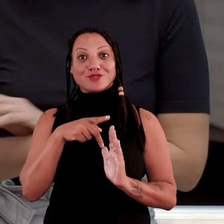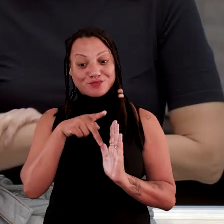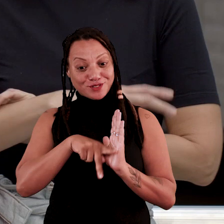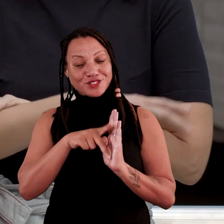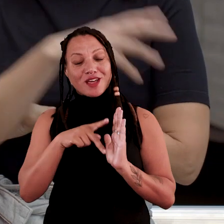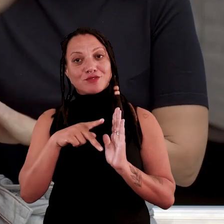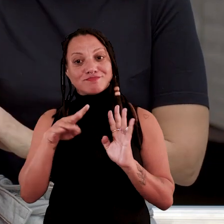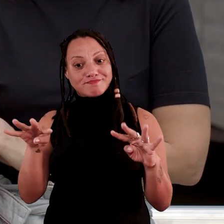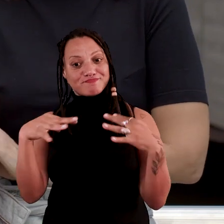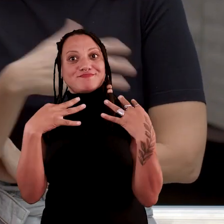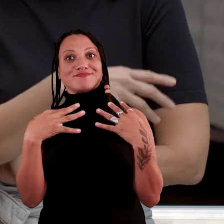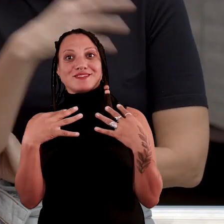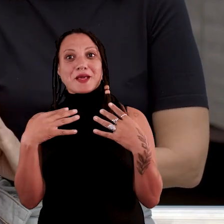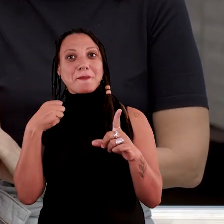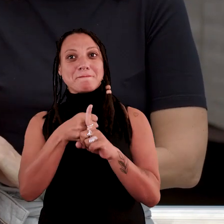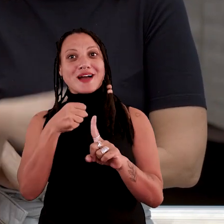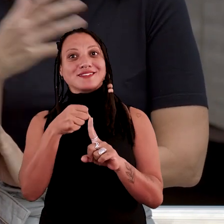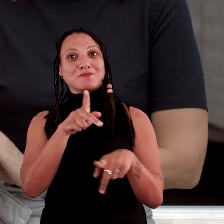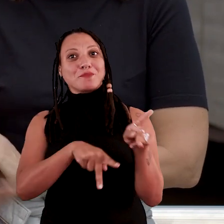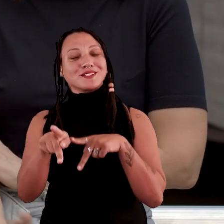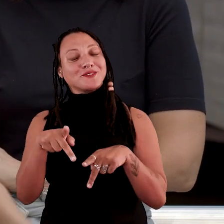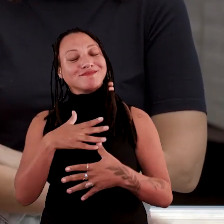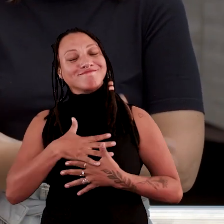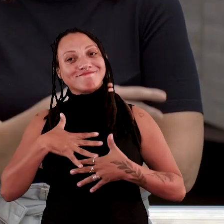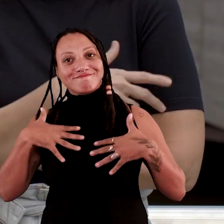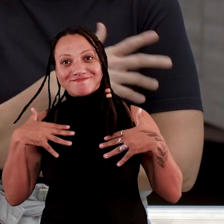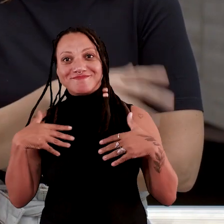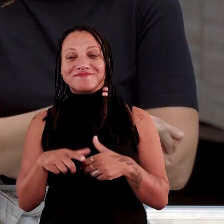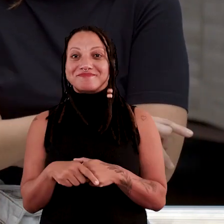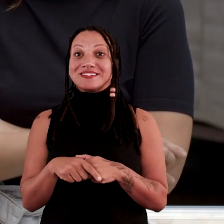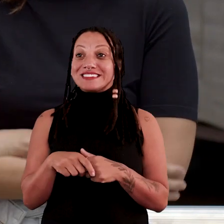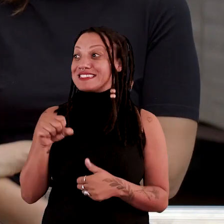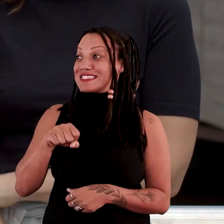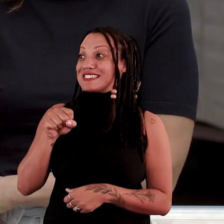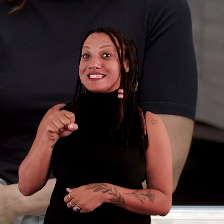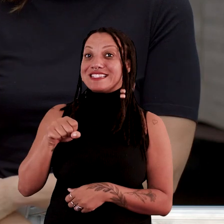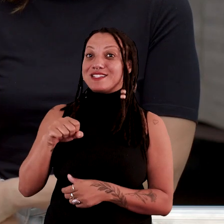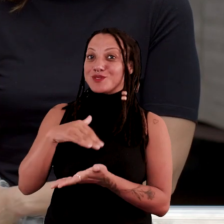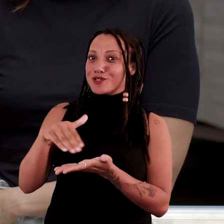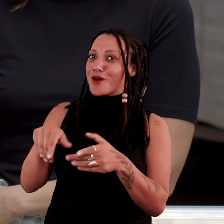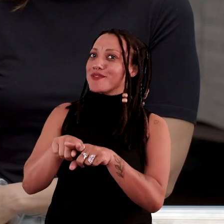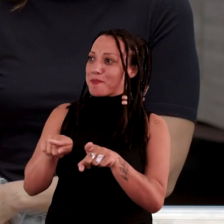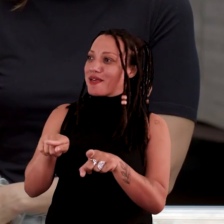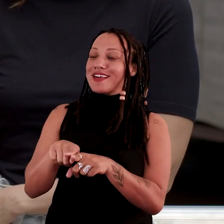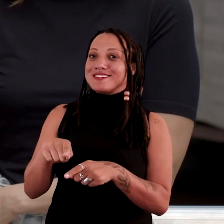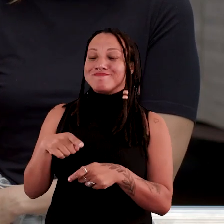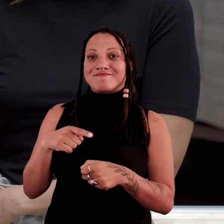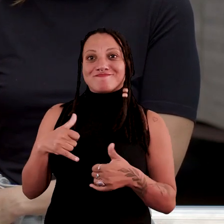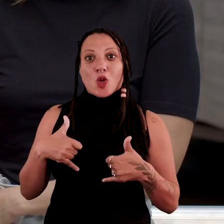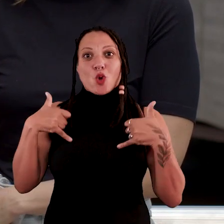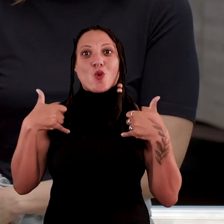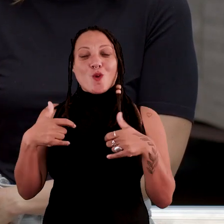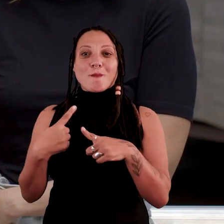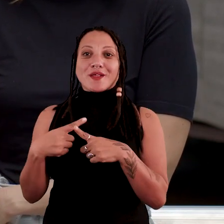selecionado, na região que foi selecionada, né? Uma cidade do Nordeste, né? Acho que é bem